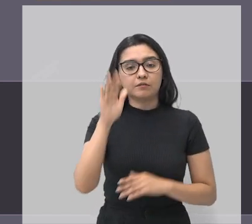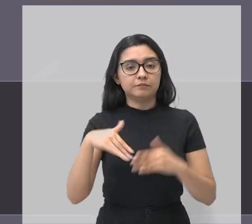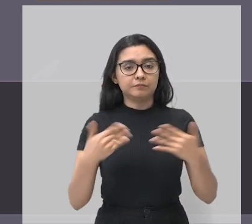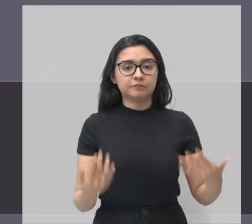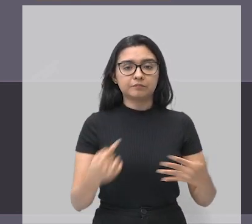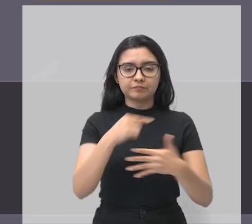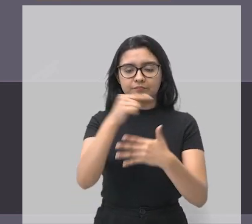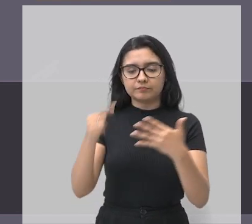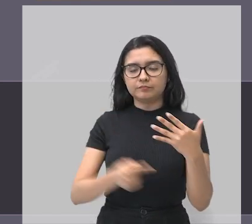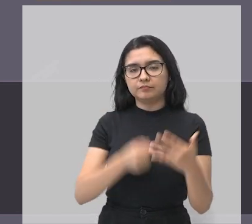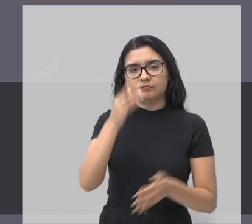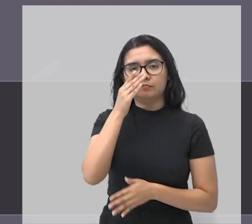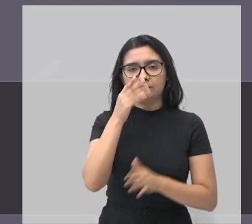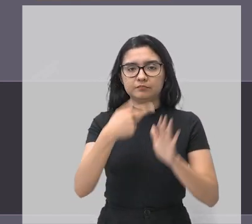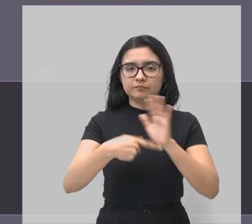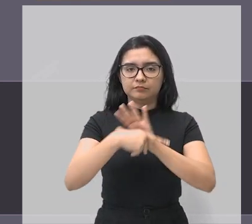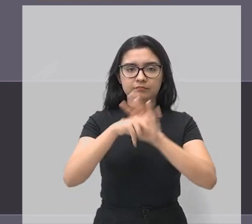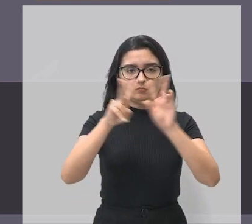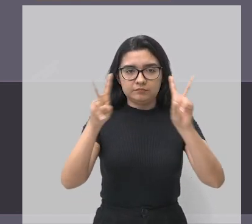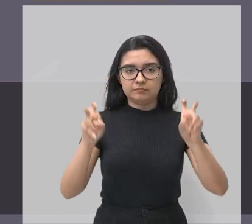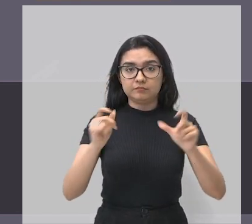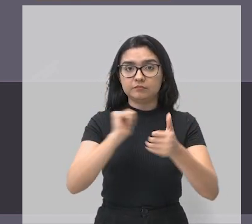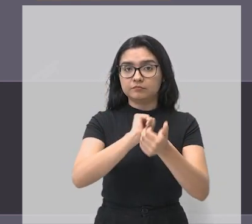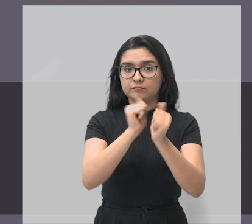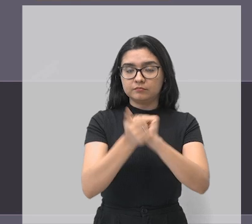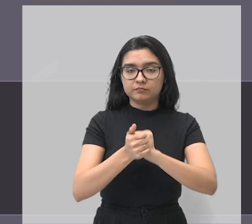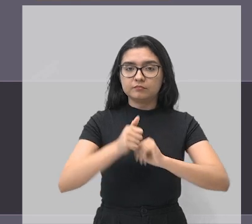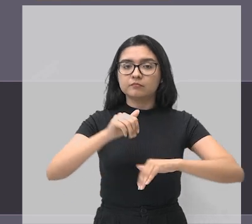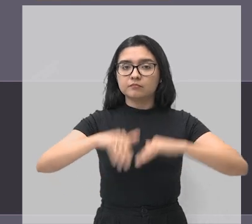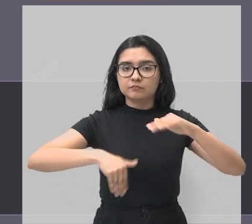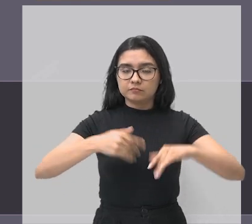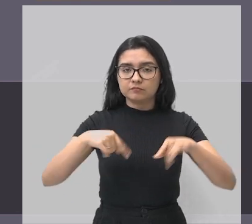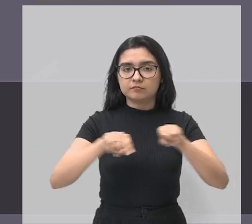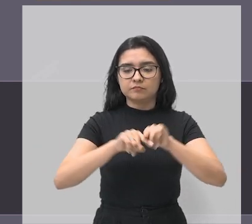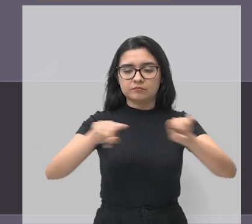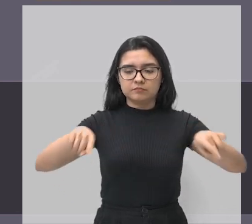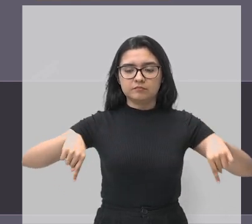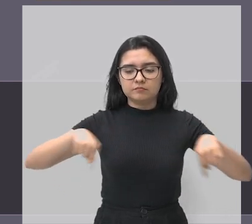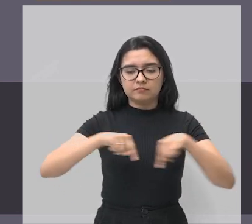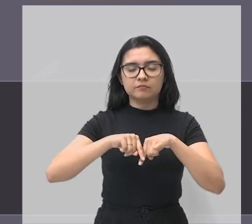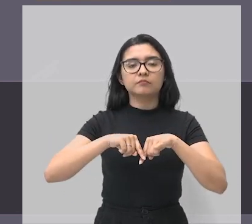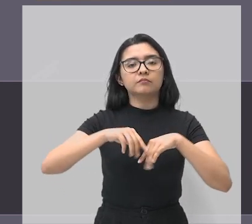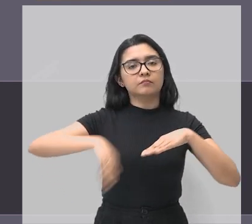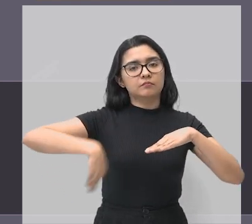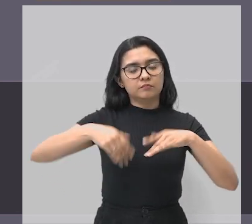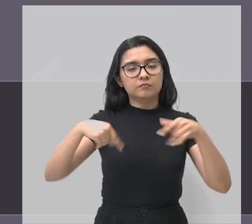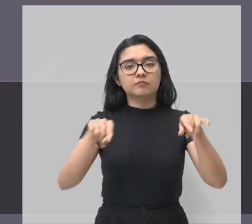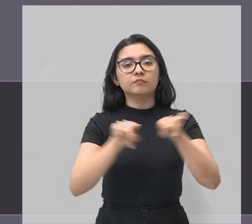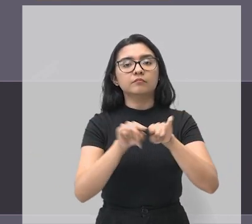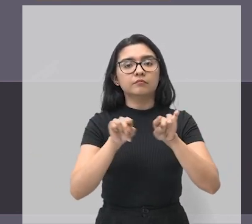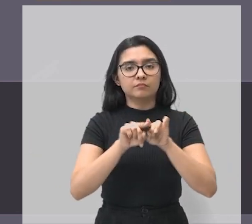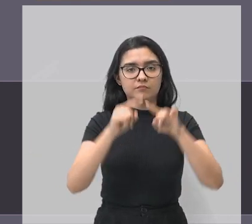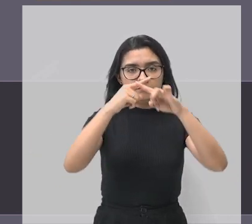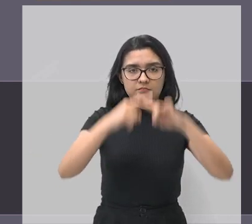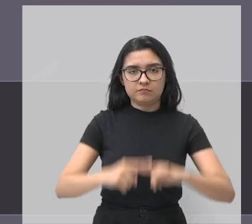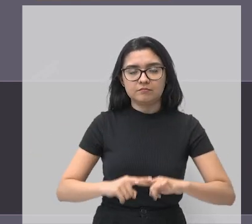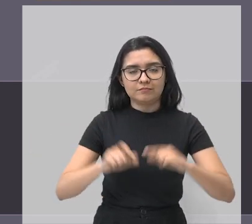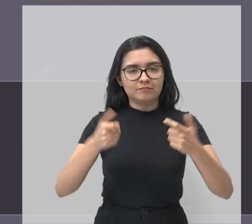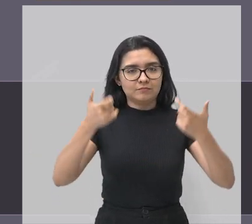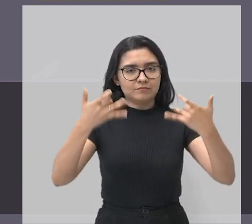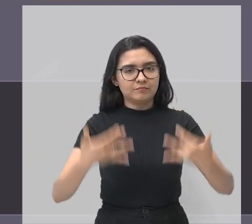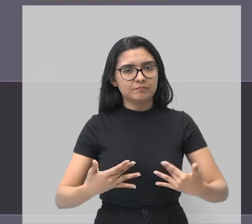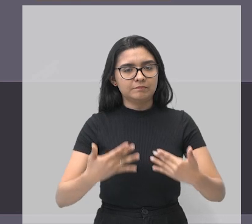essas são as curiosidades a respeito da piscina olímpica e da prova em si que eu queria falar